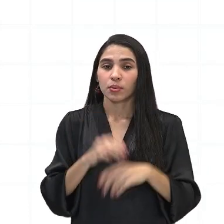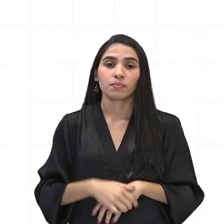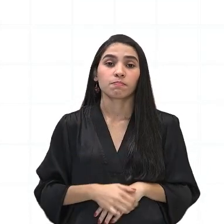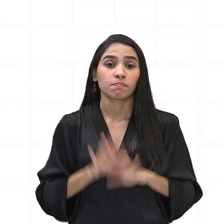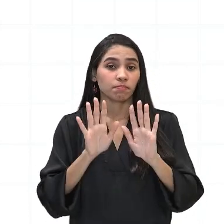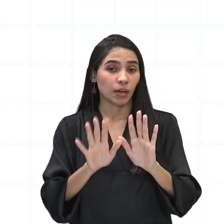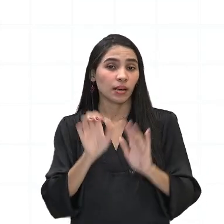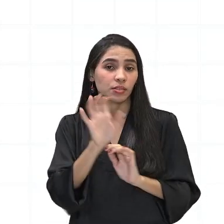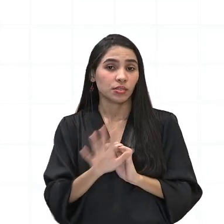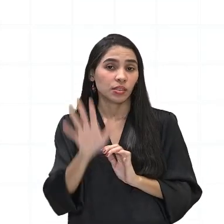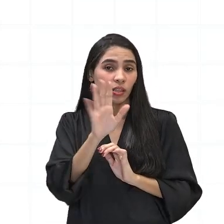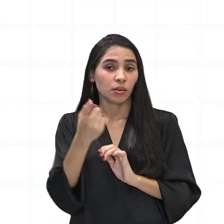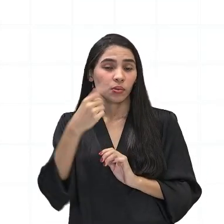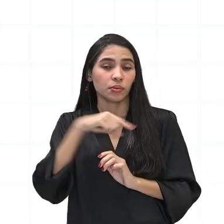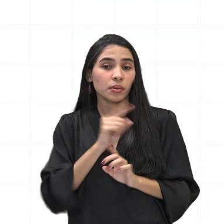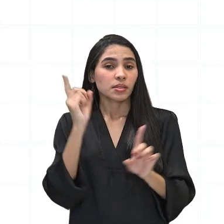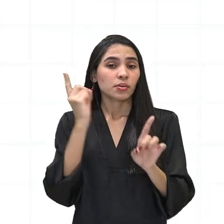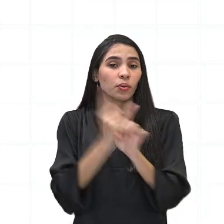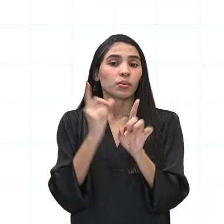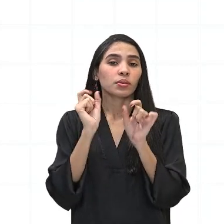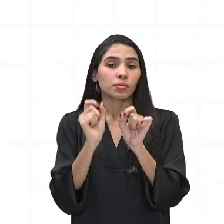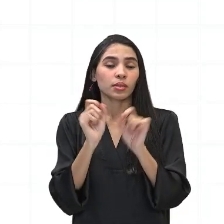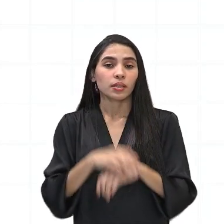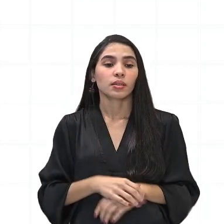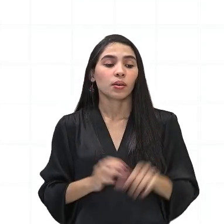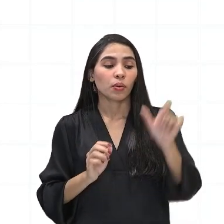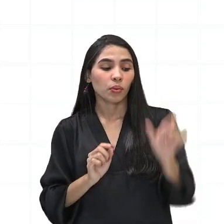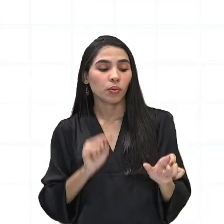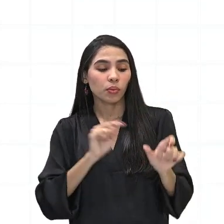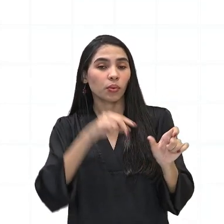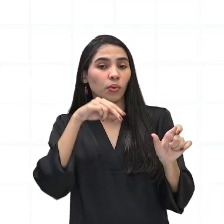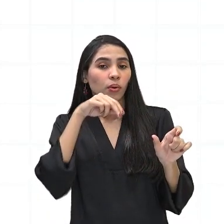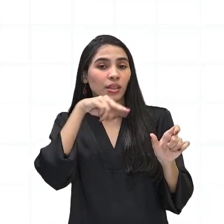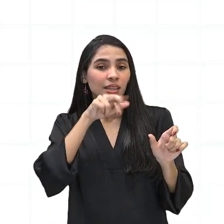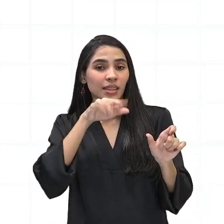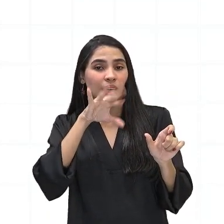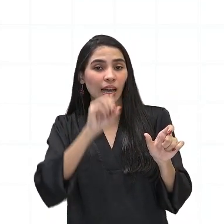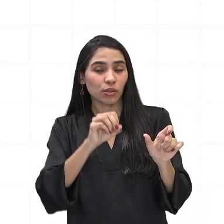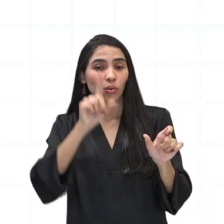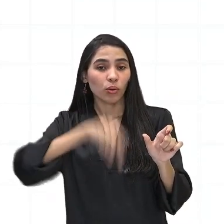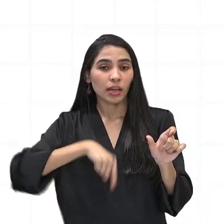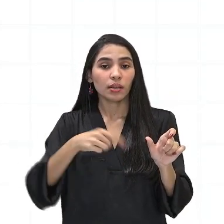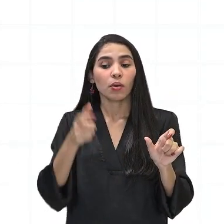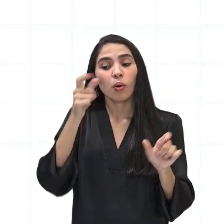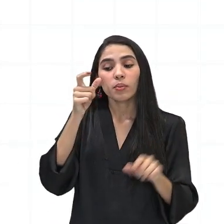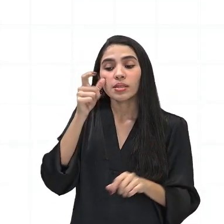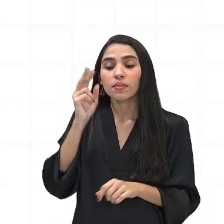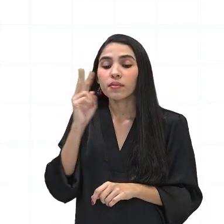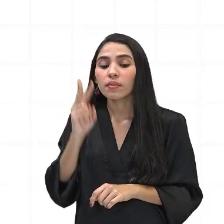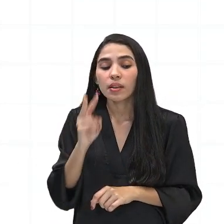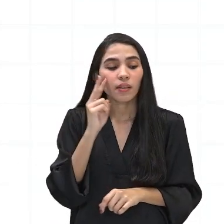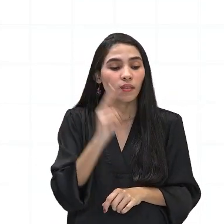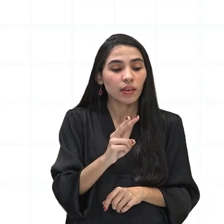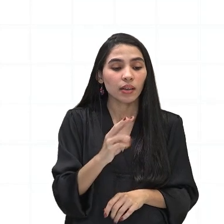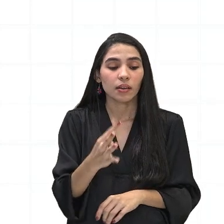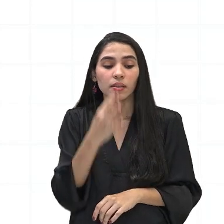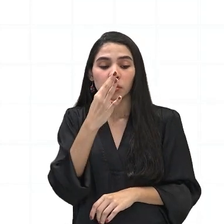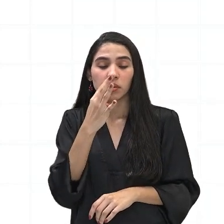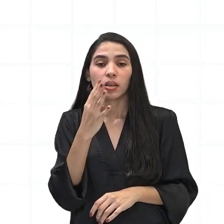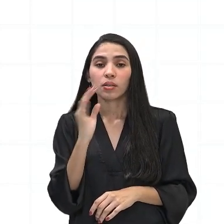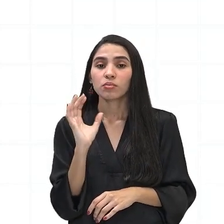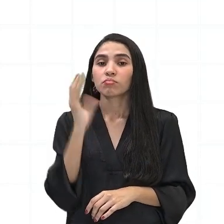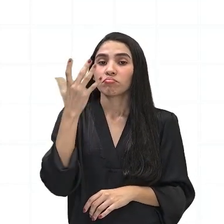bonita e levá-la consigo, que nós vamos então acompanhar o segundo exemplo, o texto 2, que é uma outra crônica. Então vamos